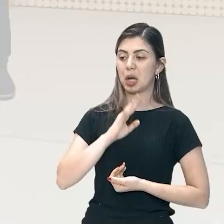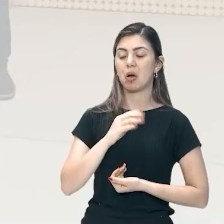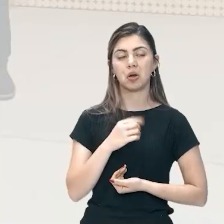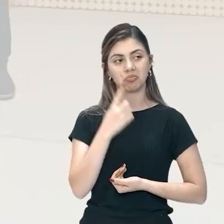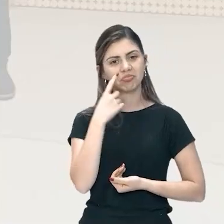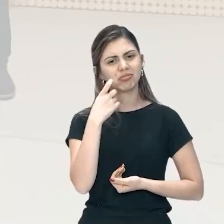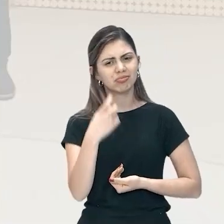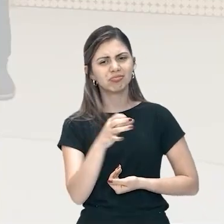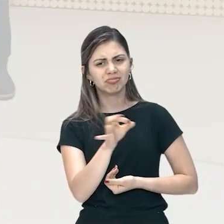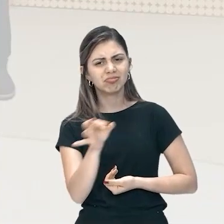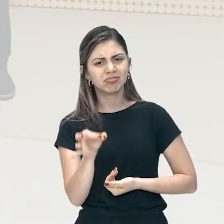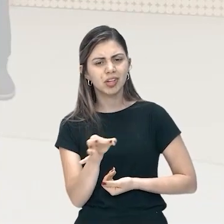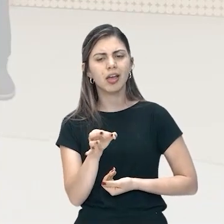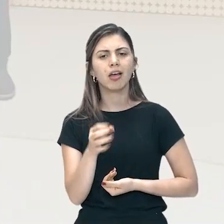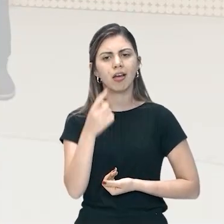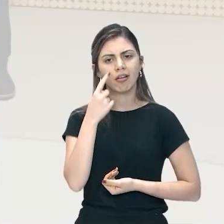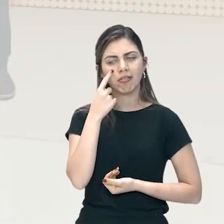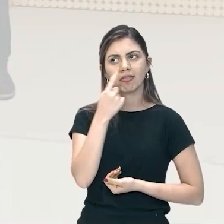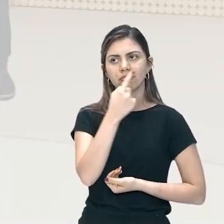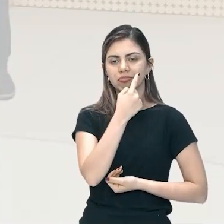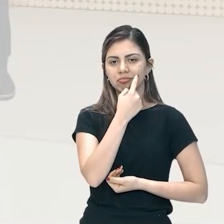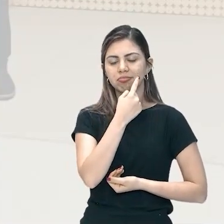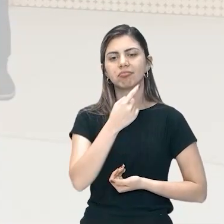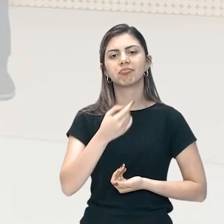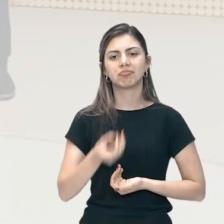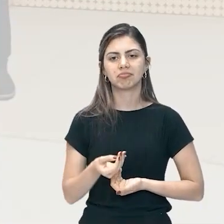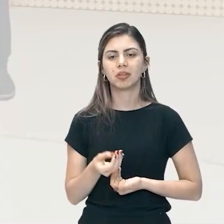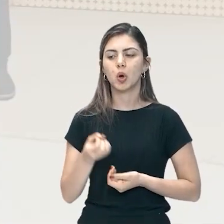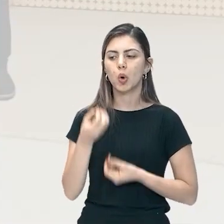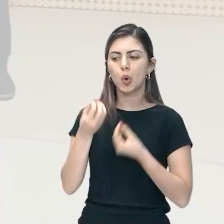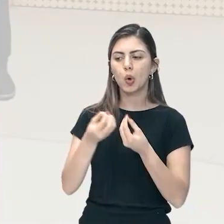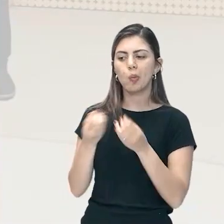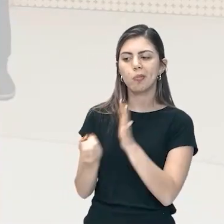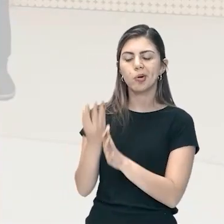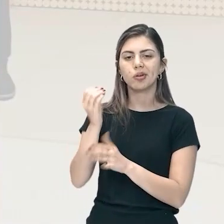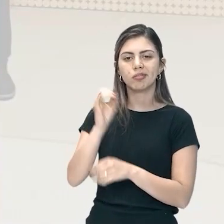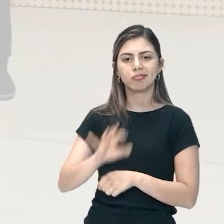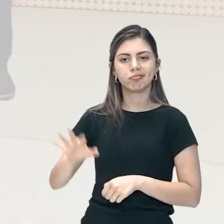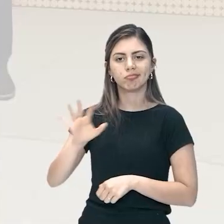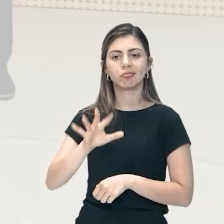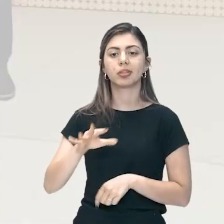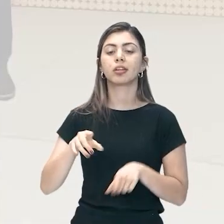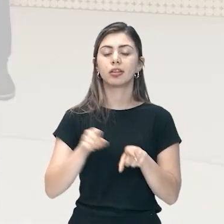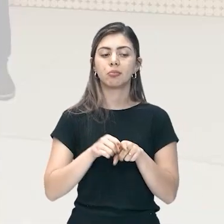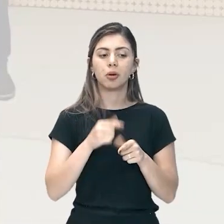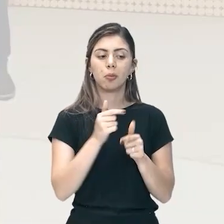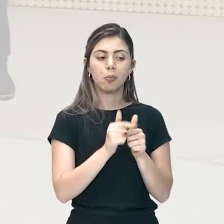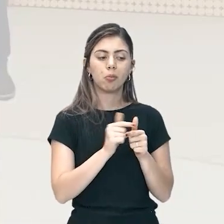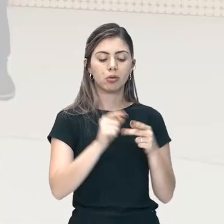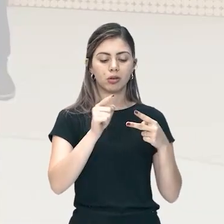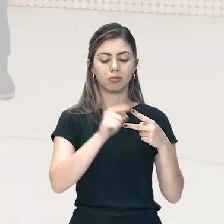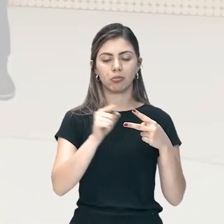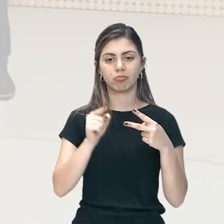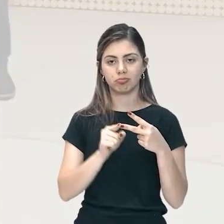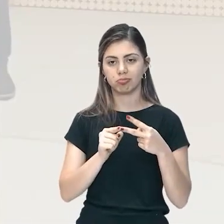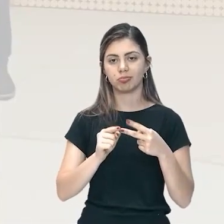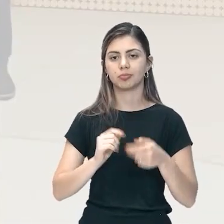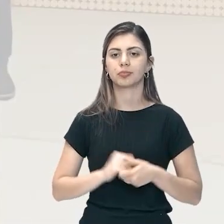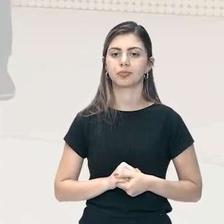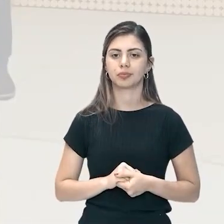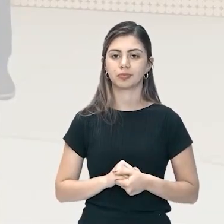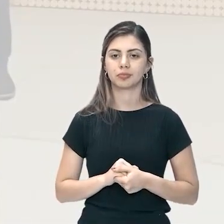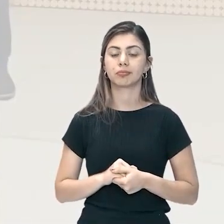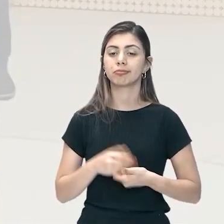sensacional que é a nossa formação da imagem, o que é a dificuldade da miopia e da hipermetropia. E para